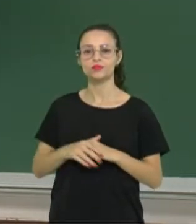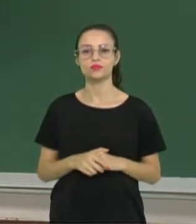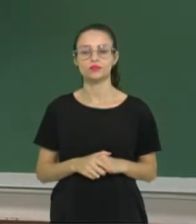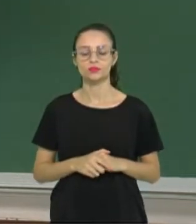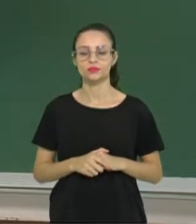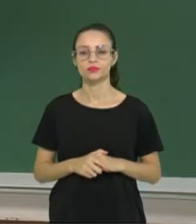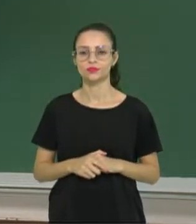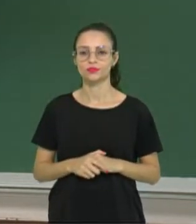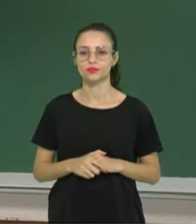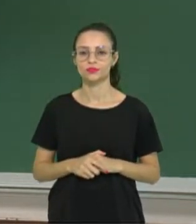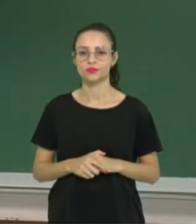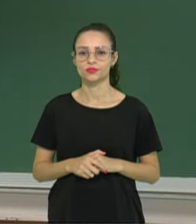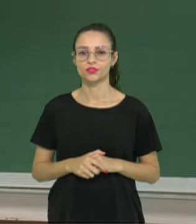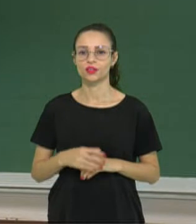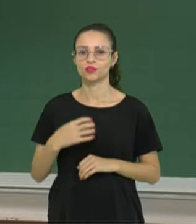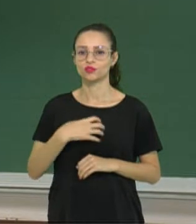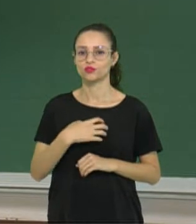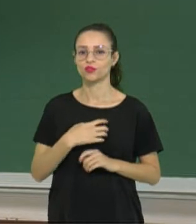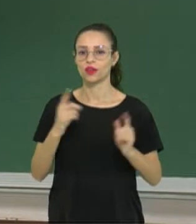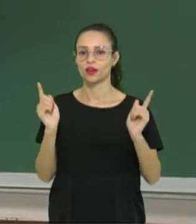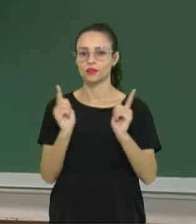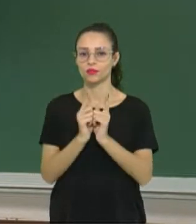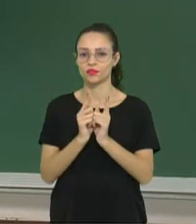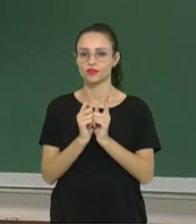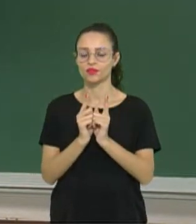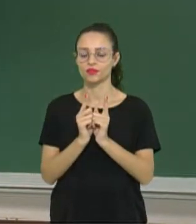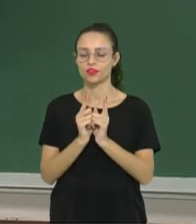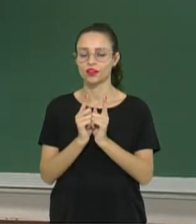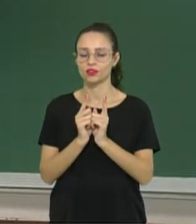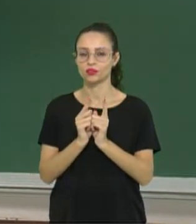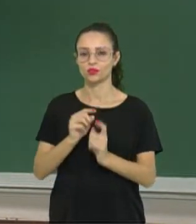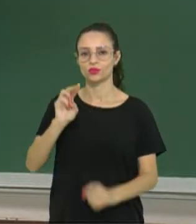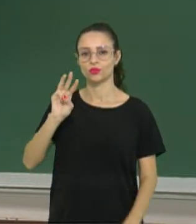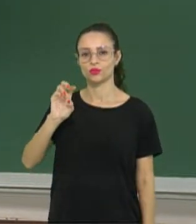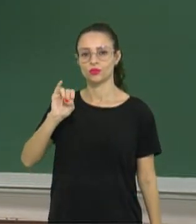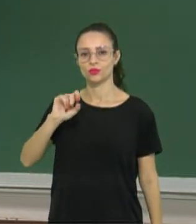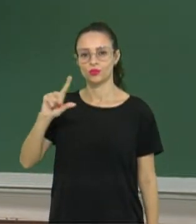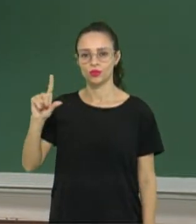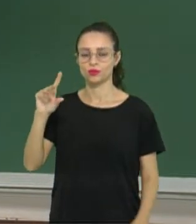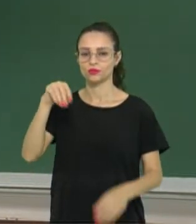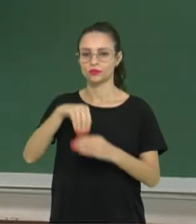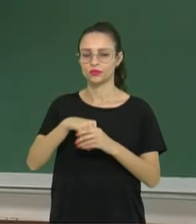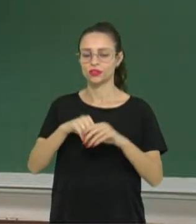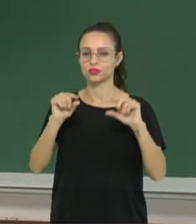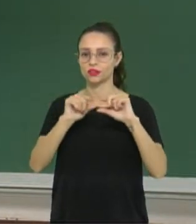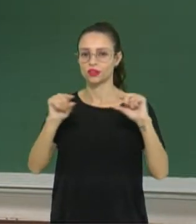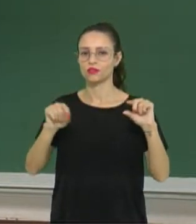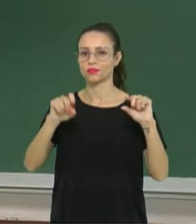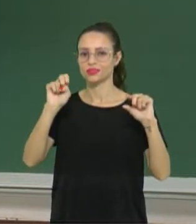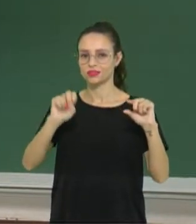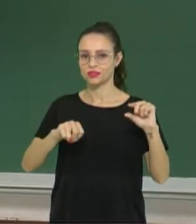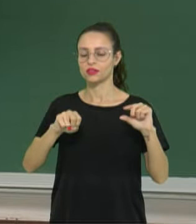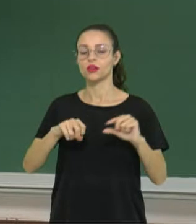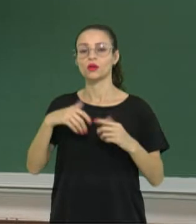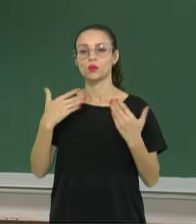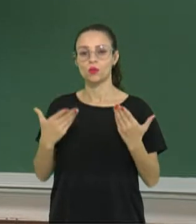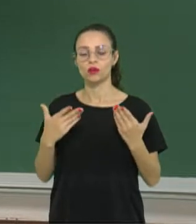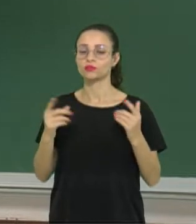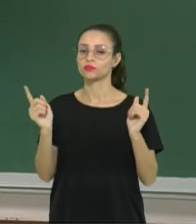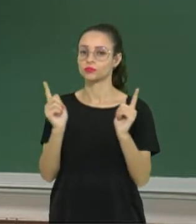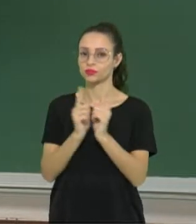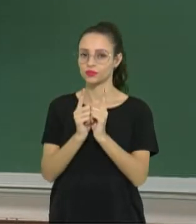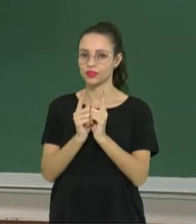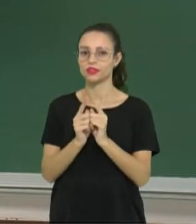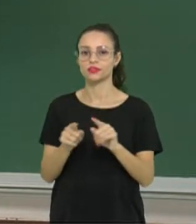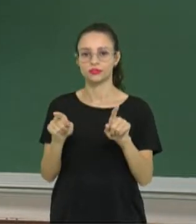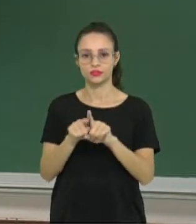today. Nós temos a forma abreviada do will dentro da forma afirmativa. Quando nós queremos trabalhar com a forma abreviada,